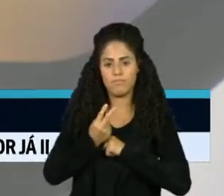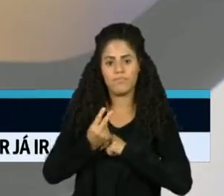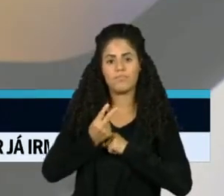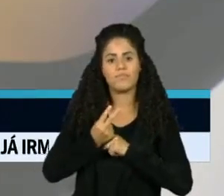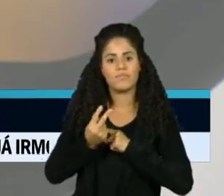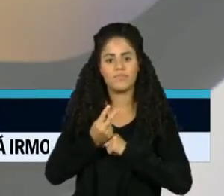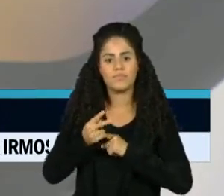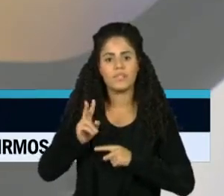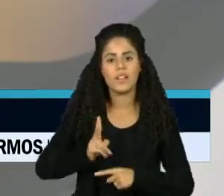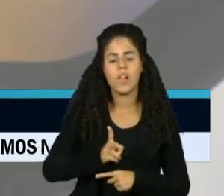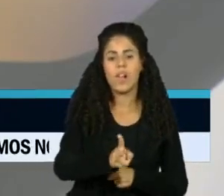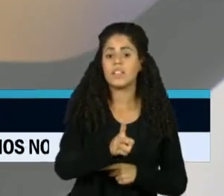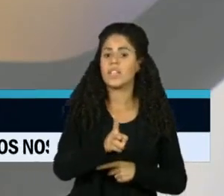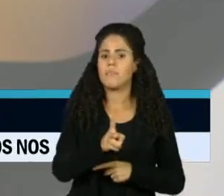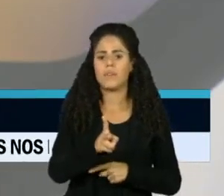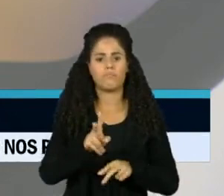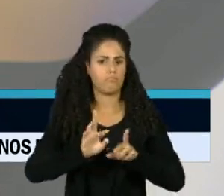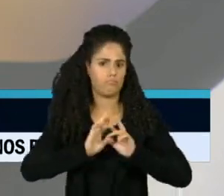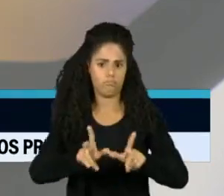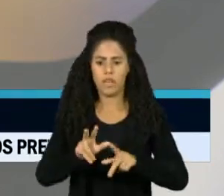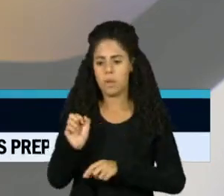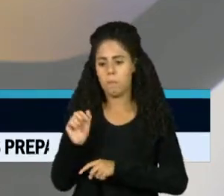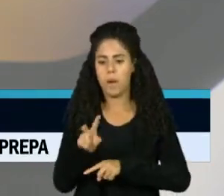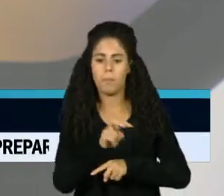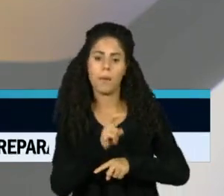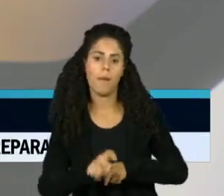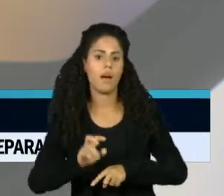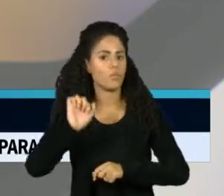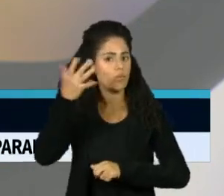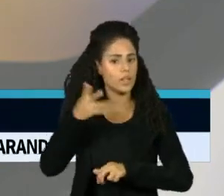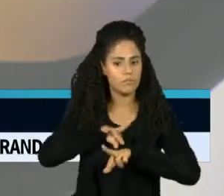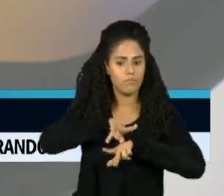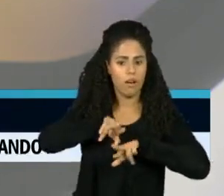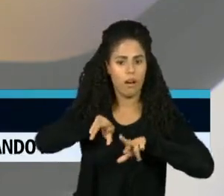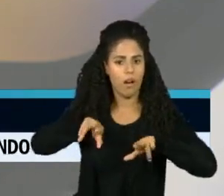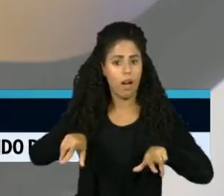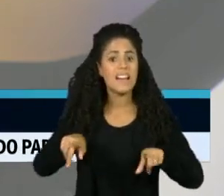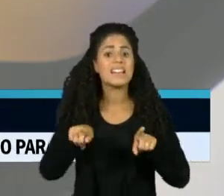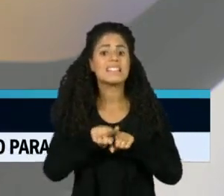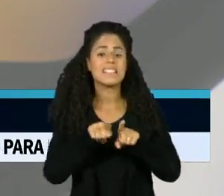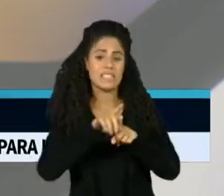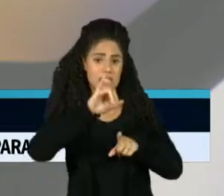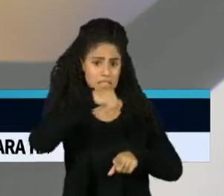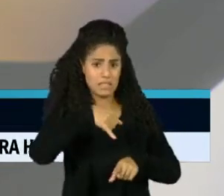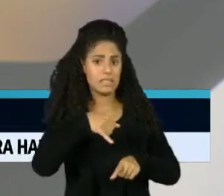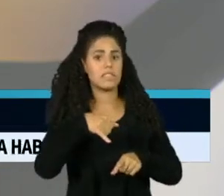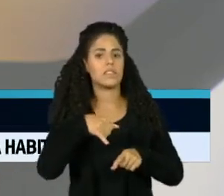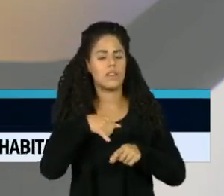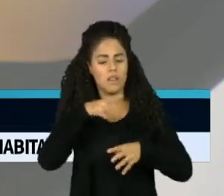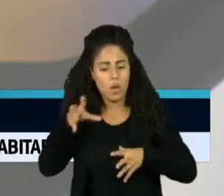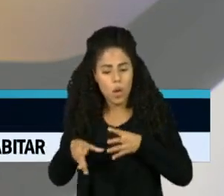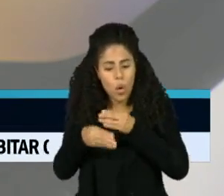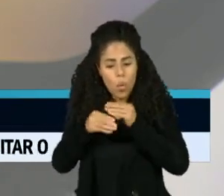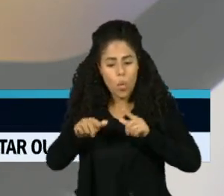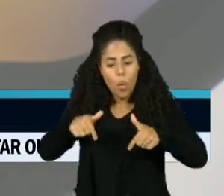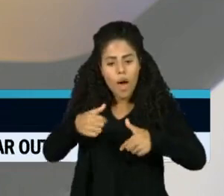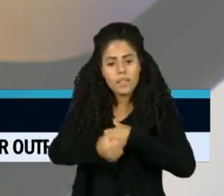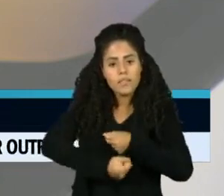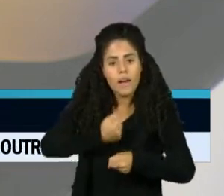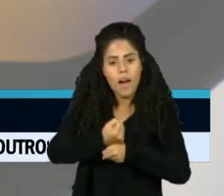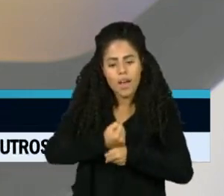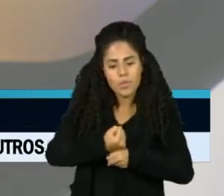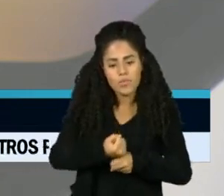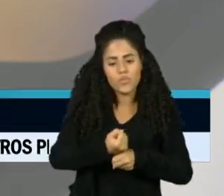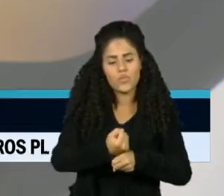vão surgir novas variantes. Então, acho que vai fazer parte do esquema de vacinação anual